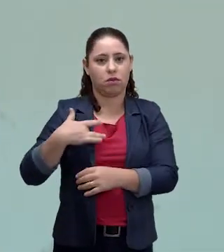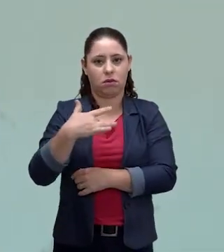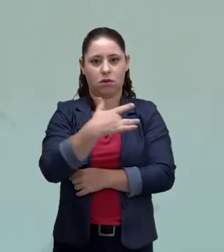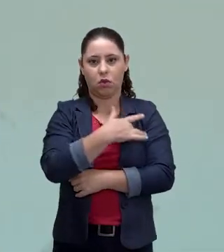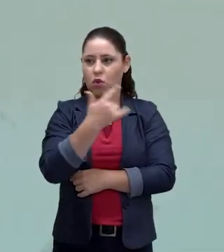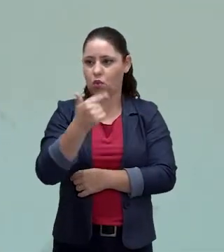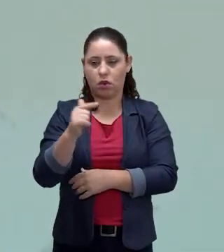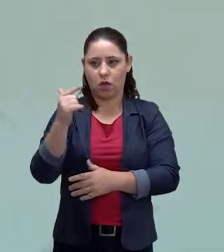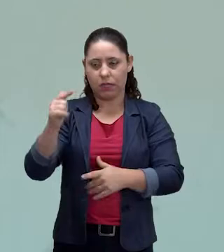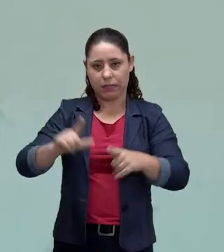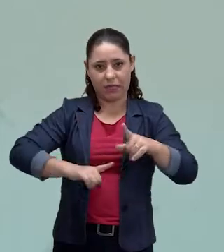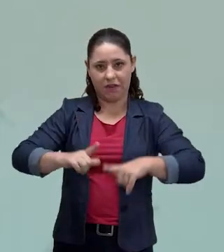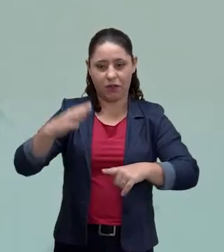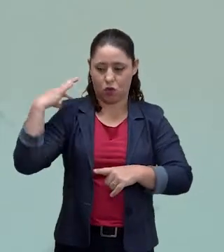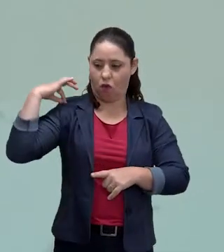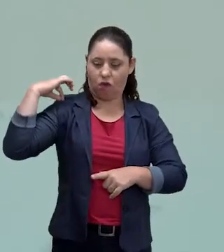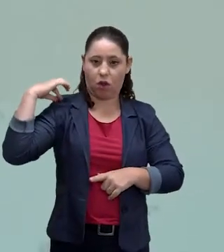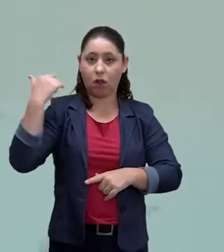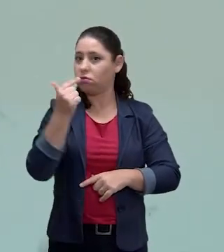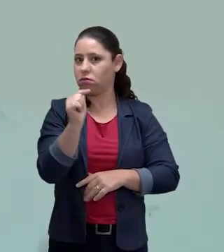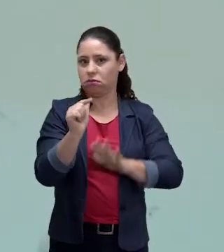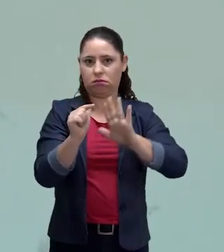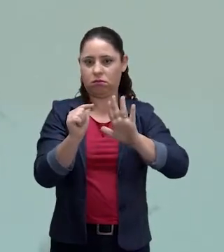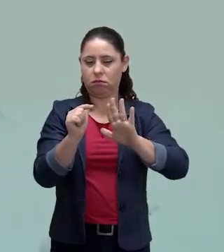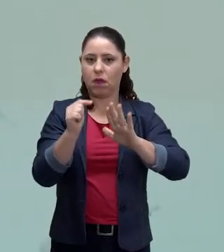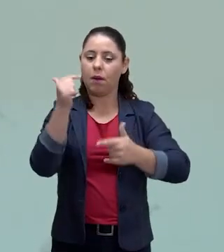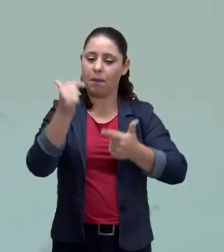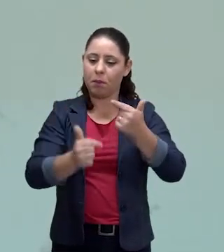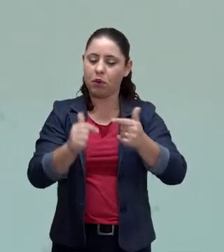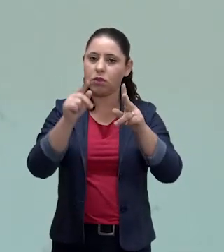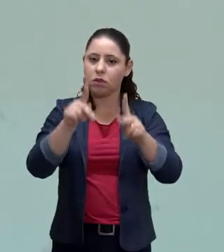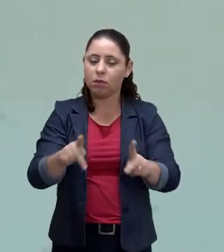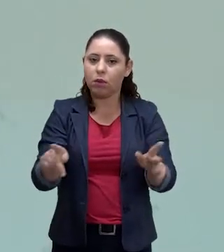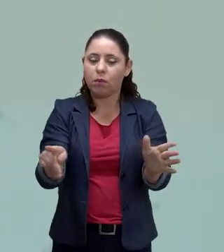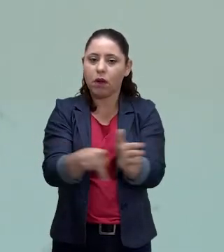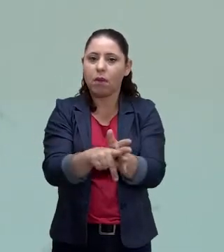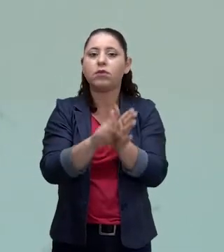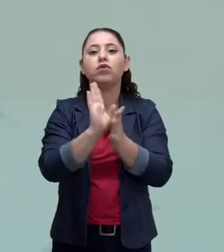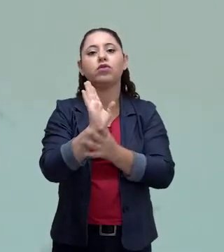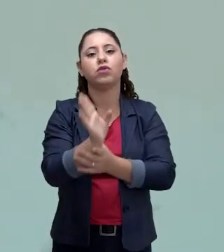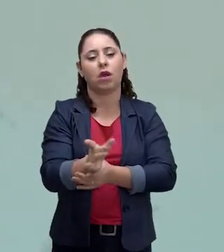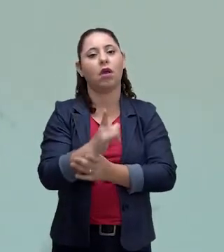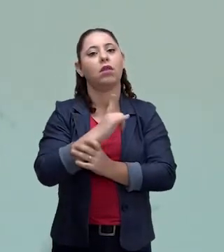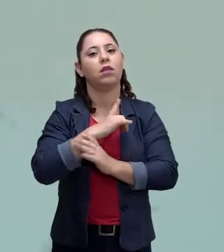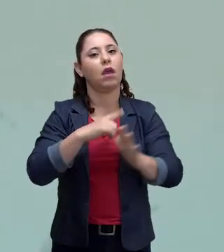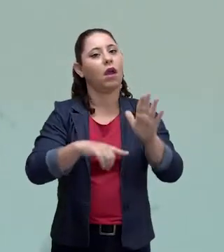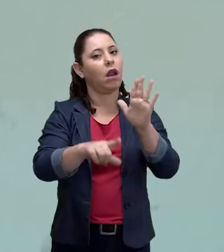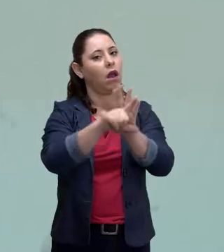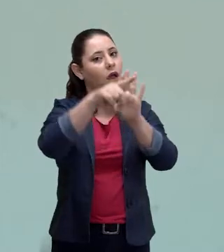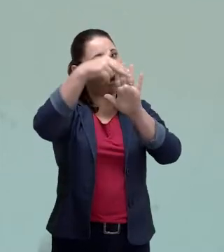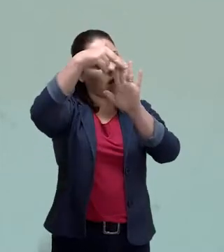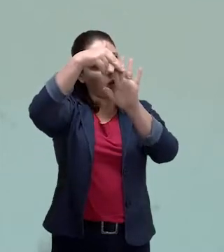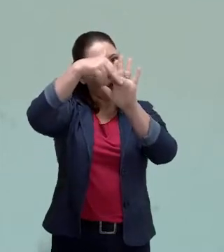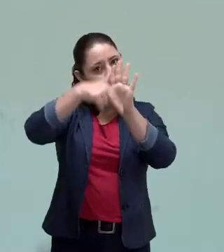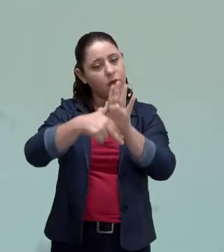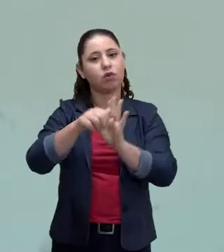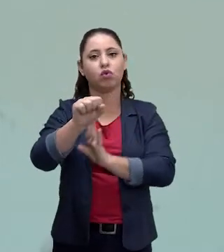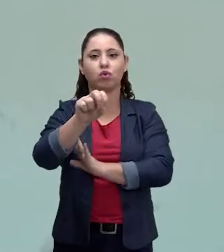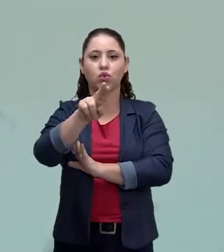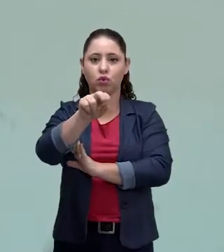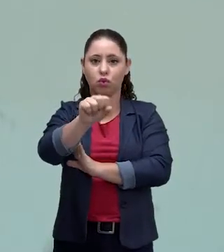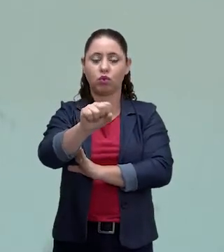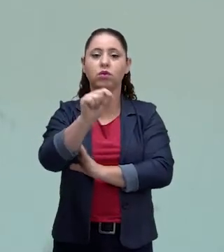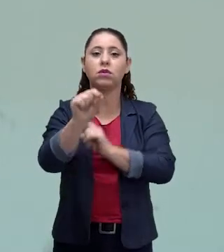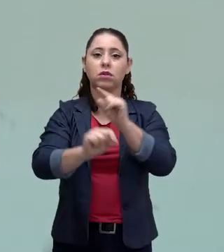saúde, não há serviço voluntário nisso. É uma política pública estabelecida, prevista nas normativas do